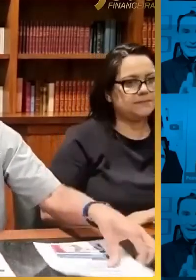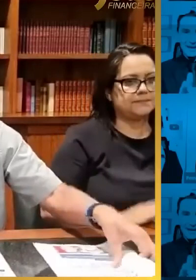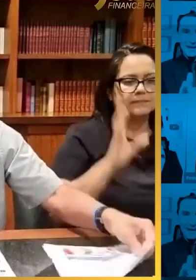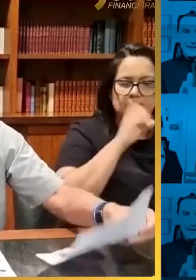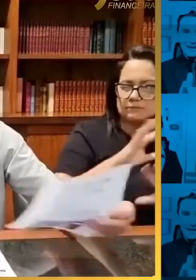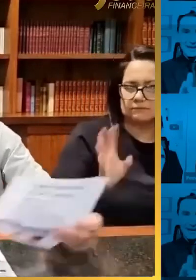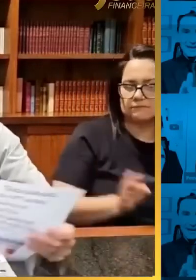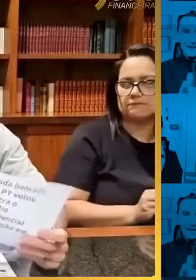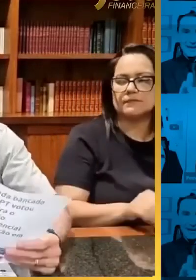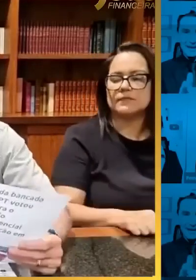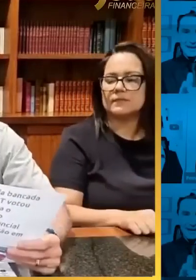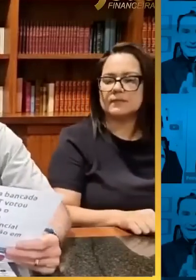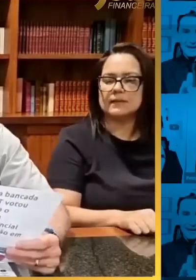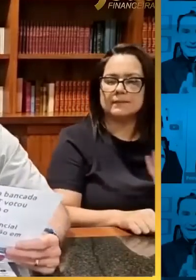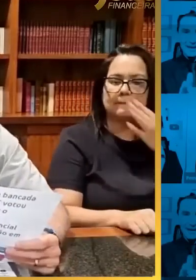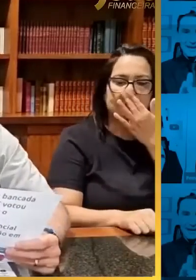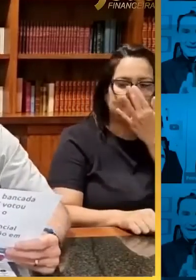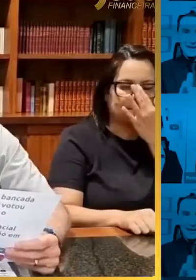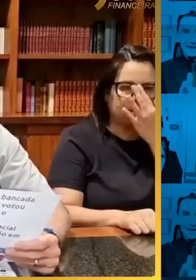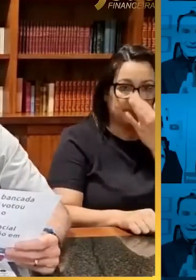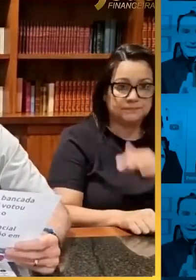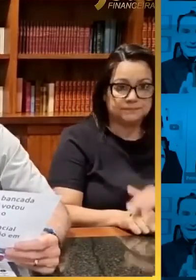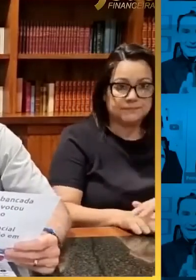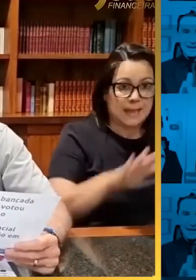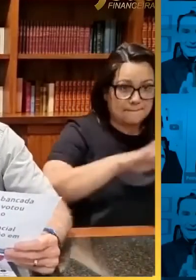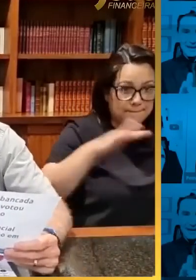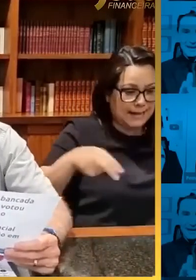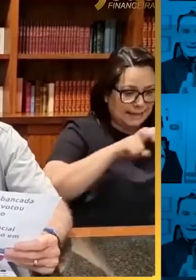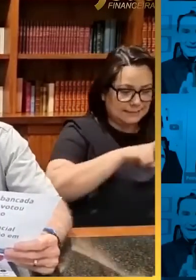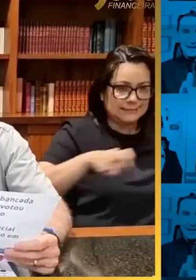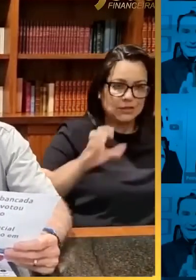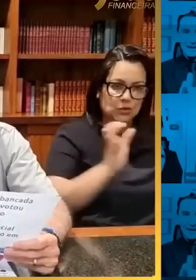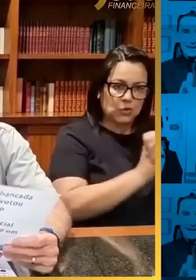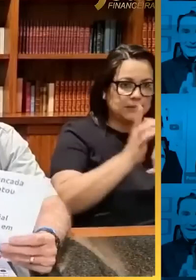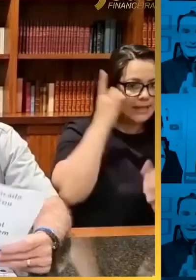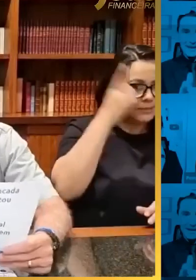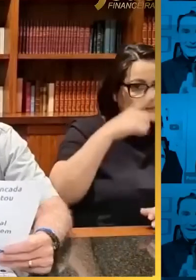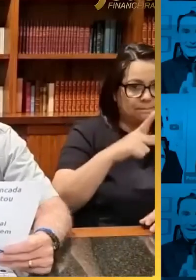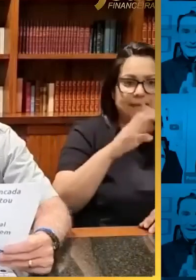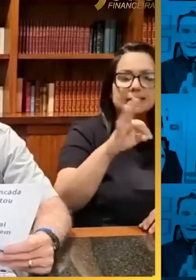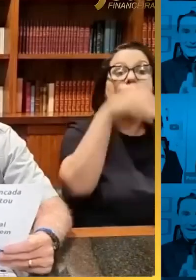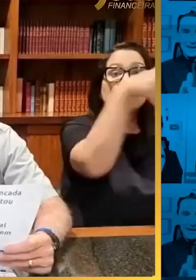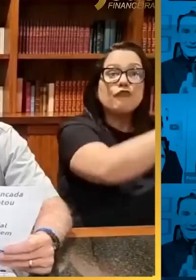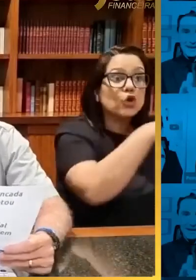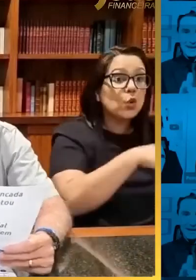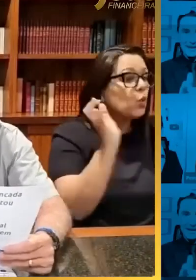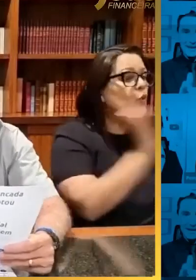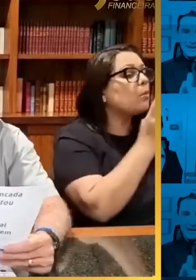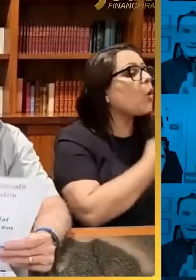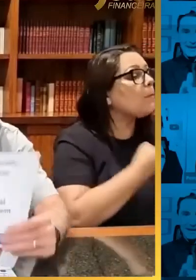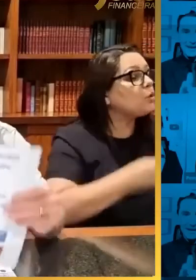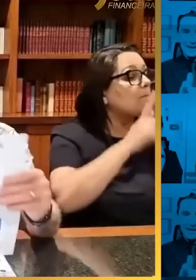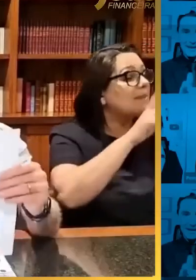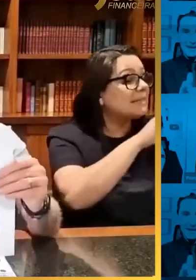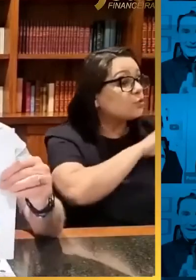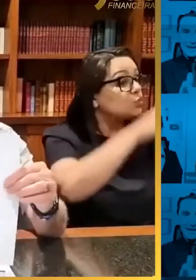Rapidamente. Também, né, já que a bancada do PT no Senado votou contra a redução do ICMS nos combustíveis, também